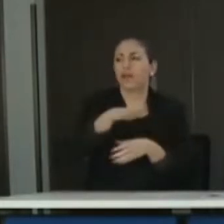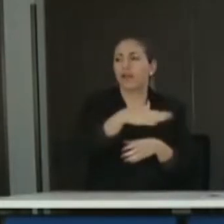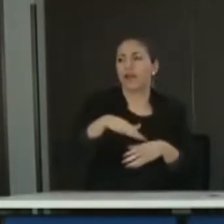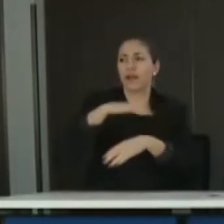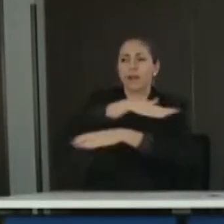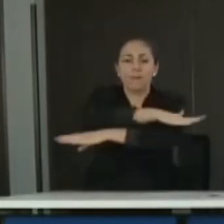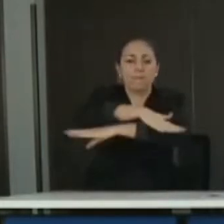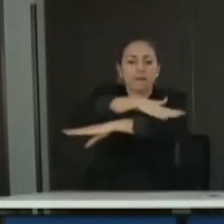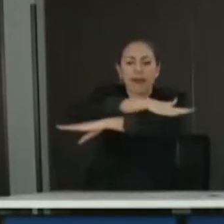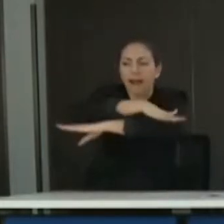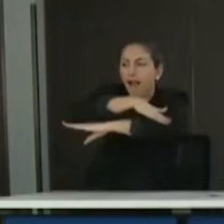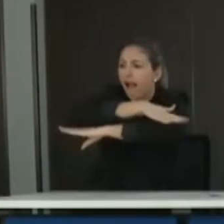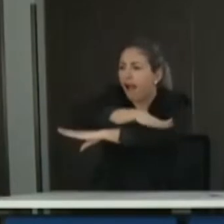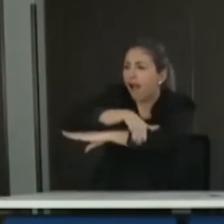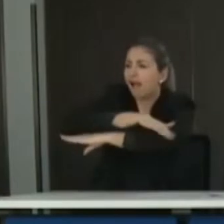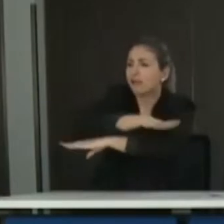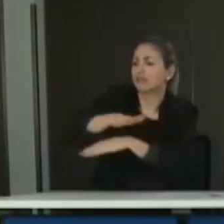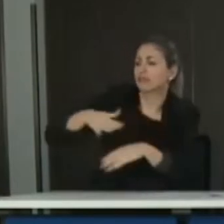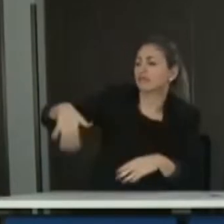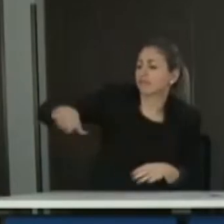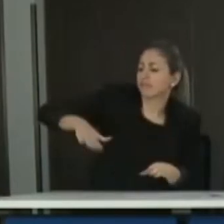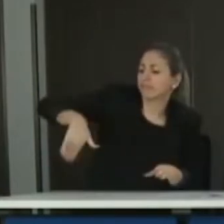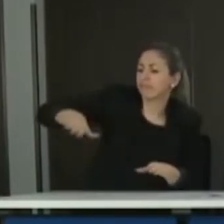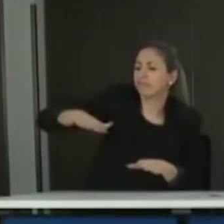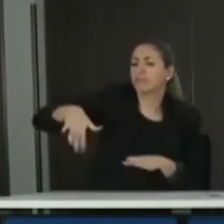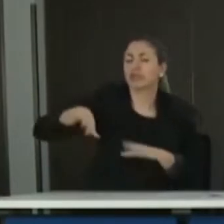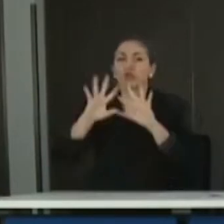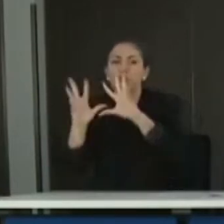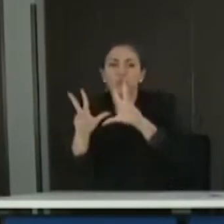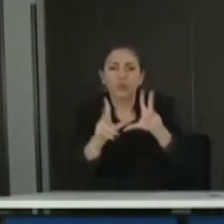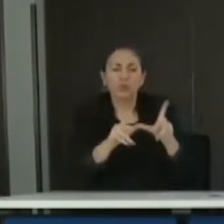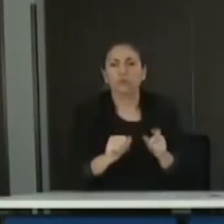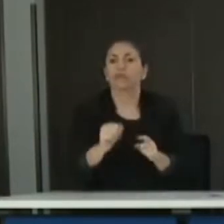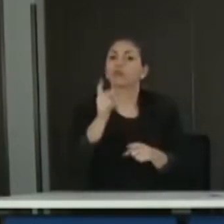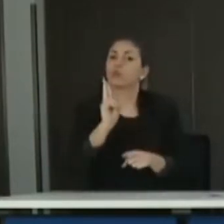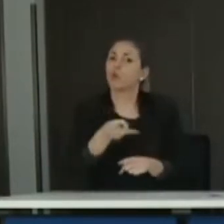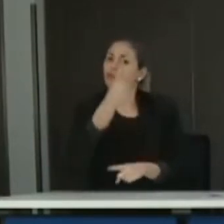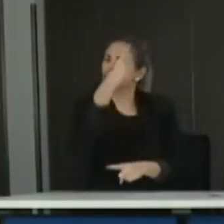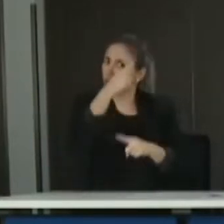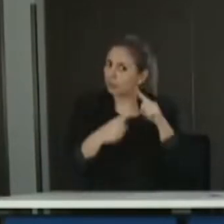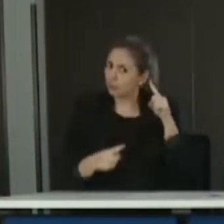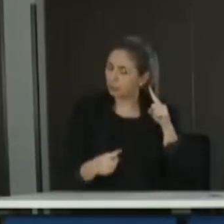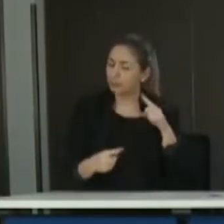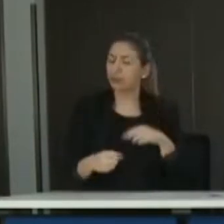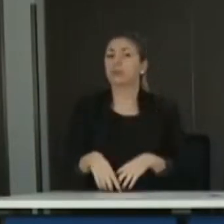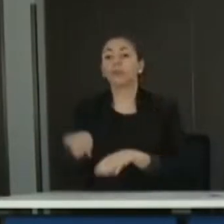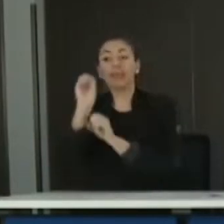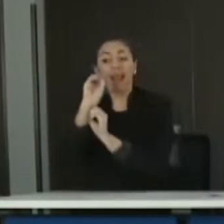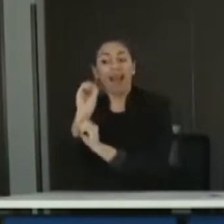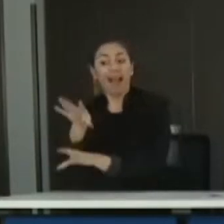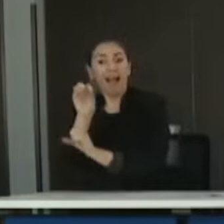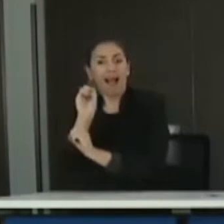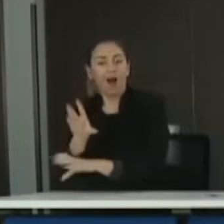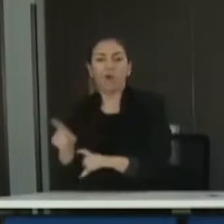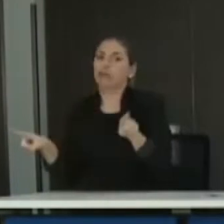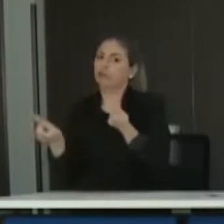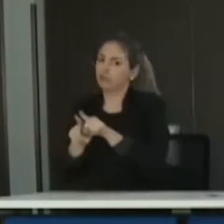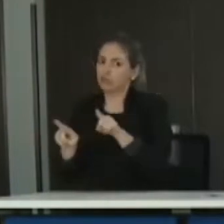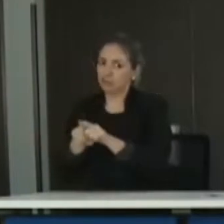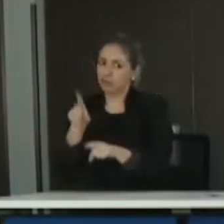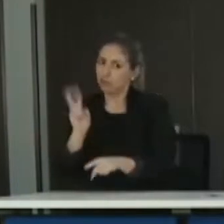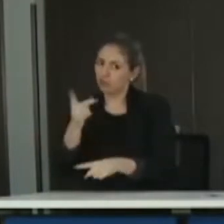e praias às aulas nas unidades da rede pública e privada de ensino também até 31 de maio